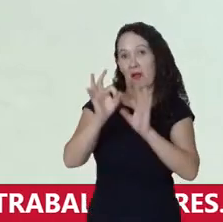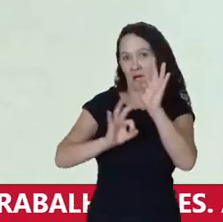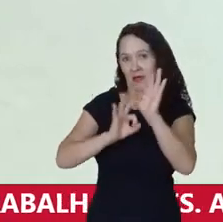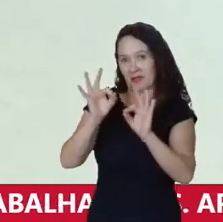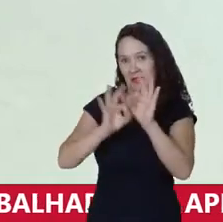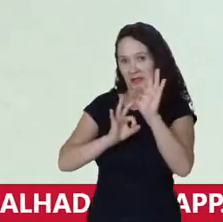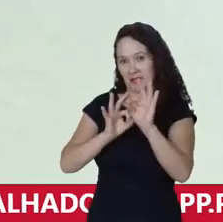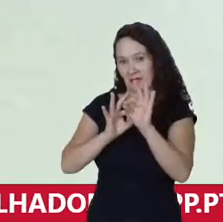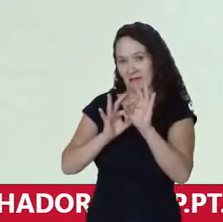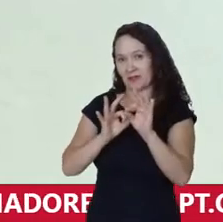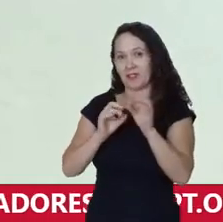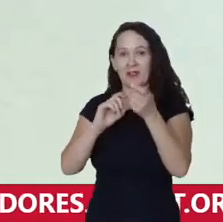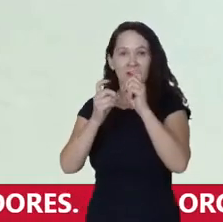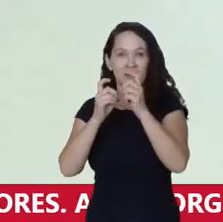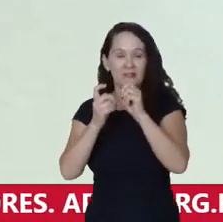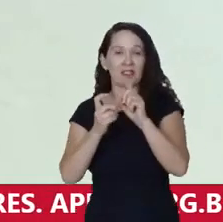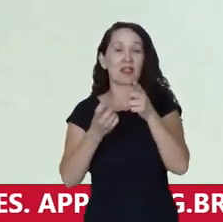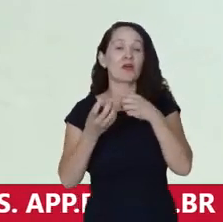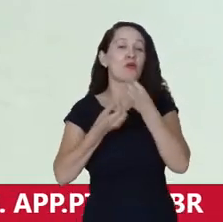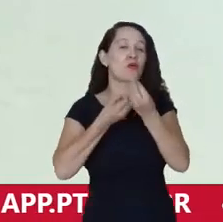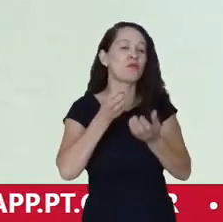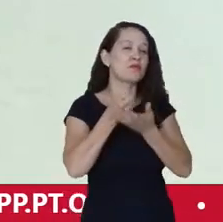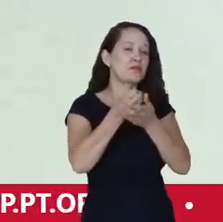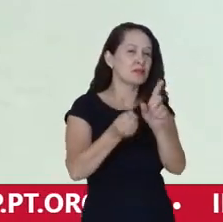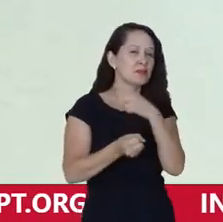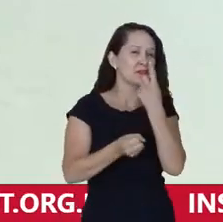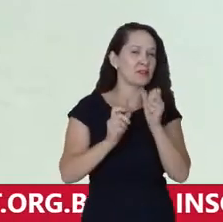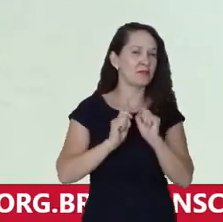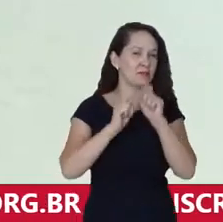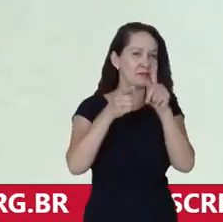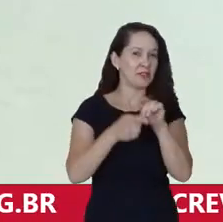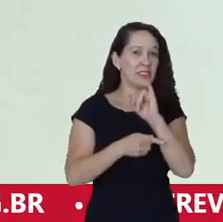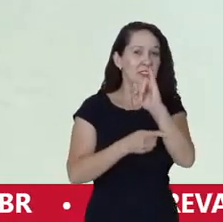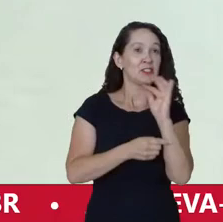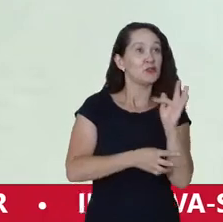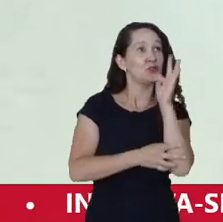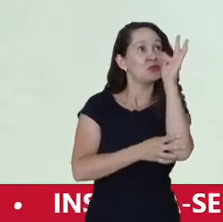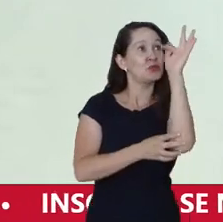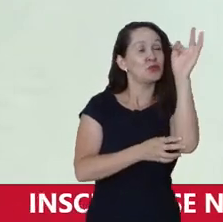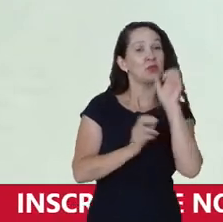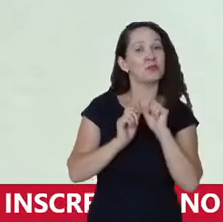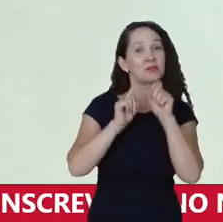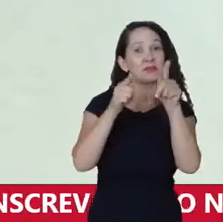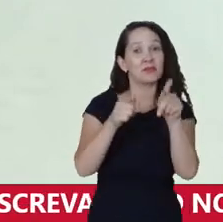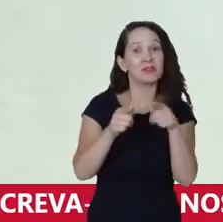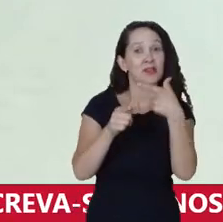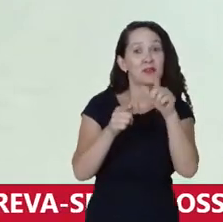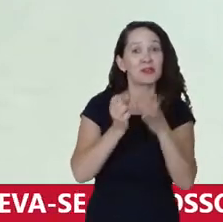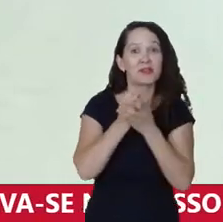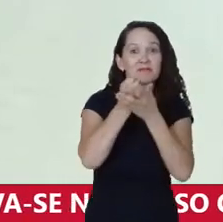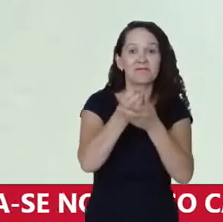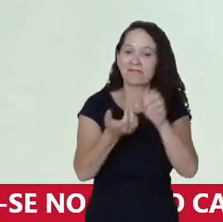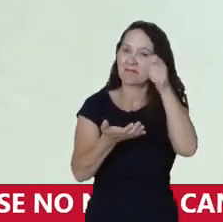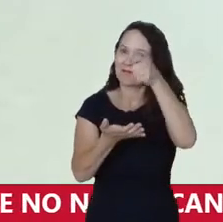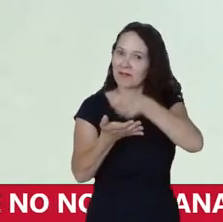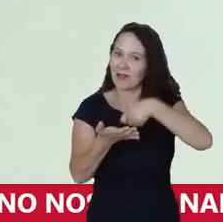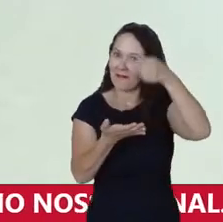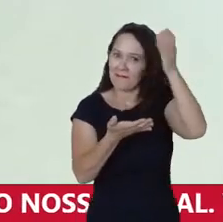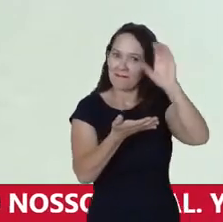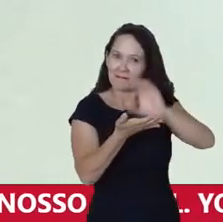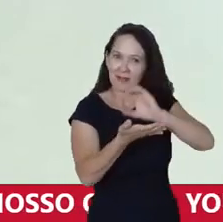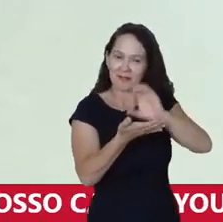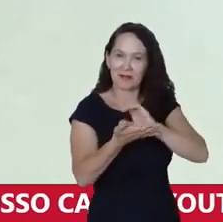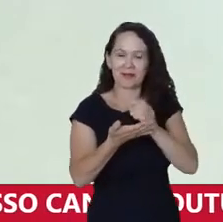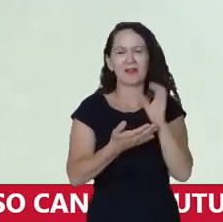esta, como é que nós teremos a garantia das nossas aposentadorias e as futuras aposentadorias, inclusive. Então, é uma grande